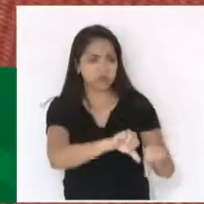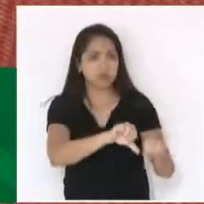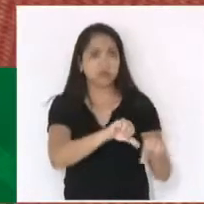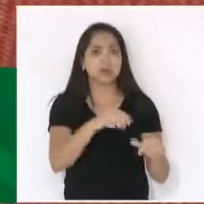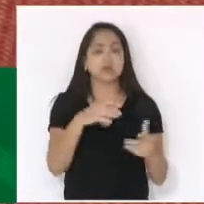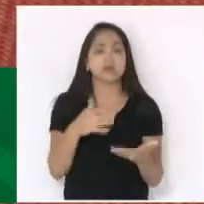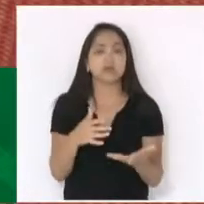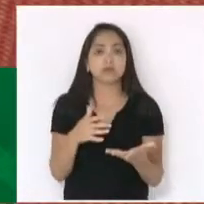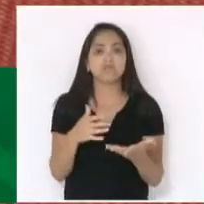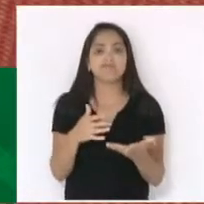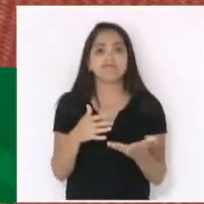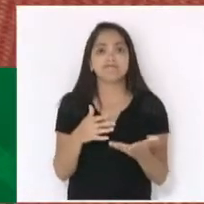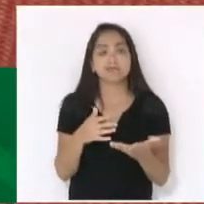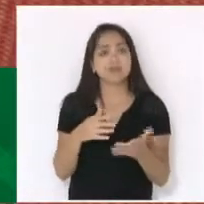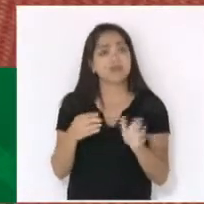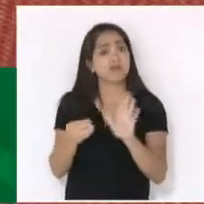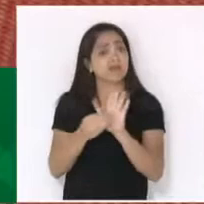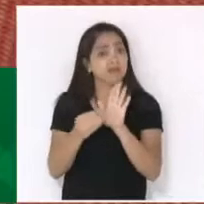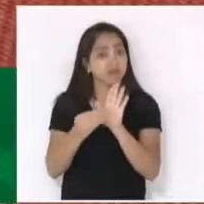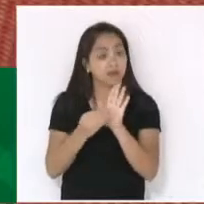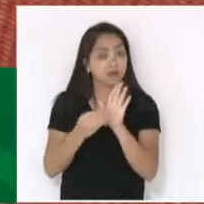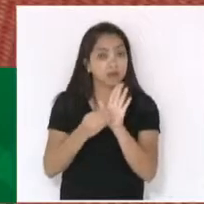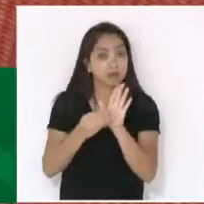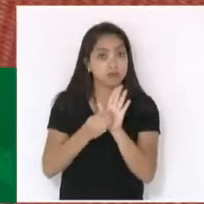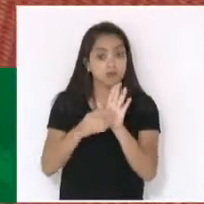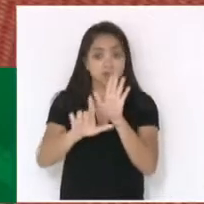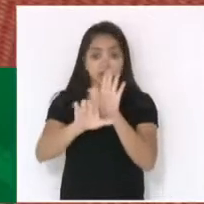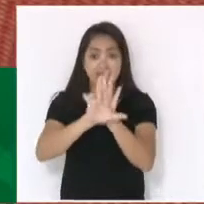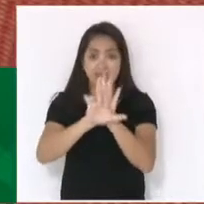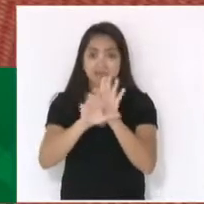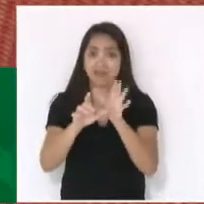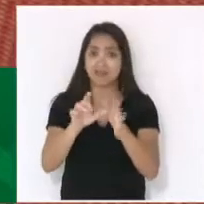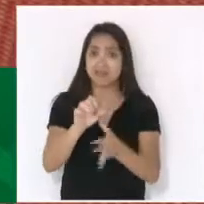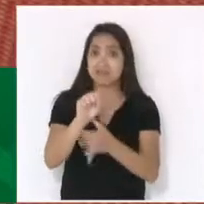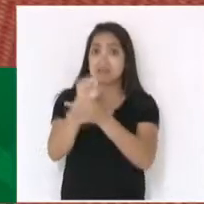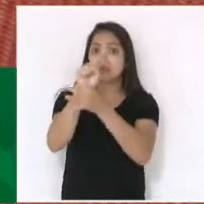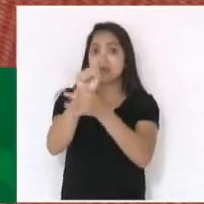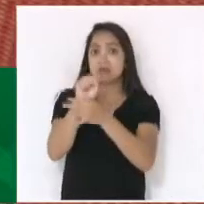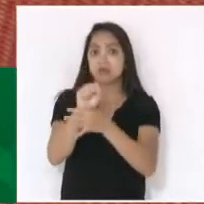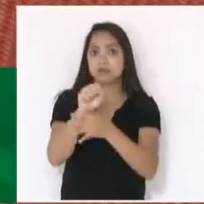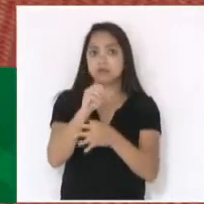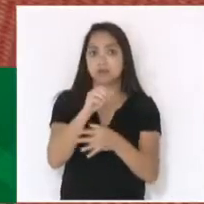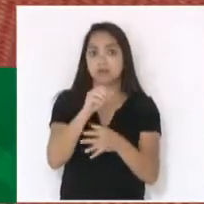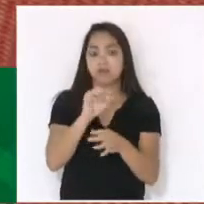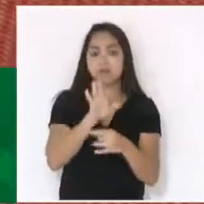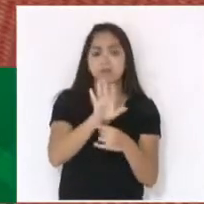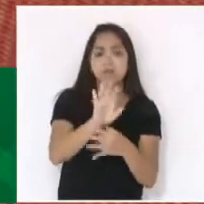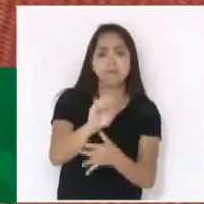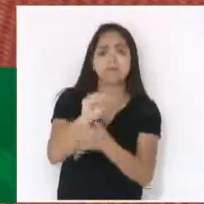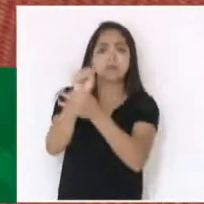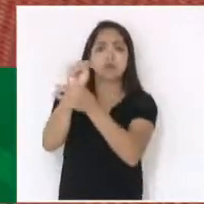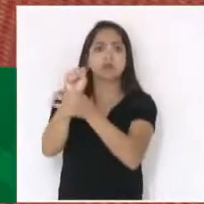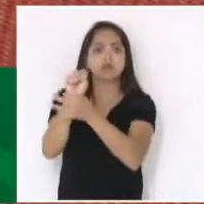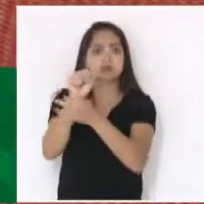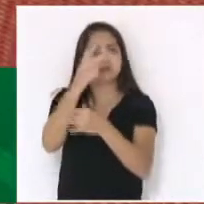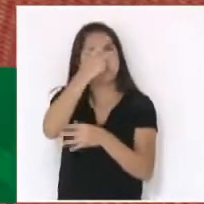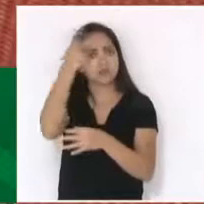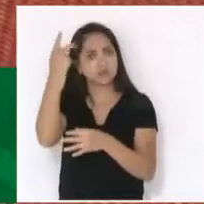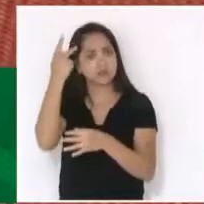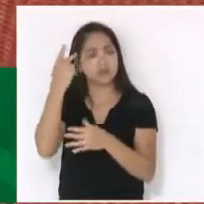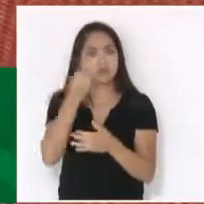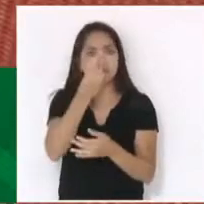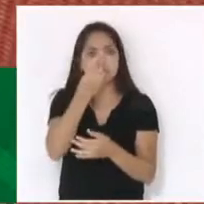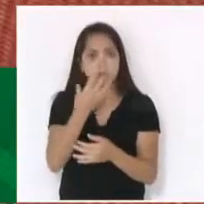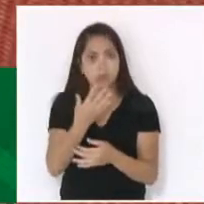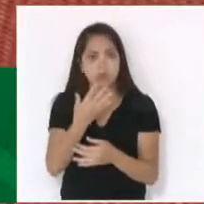devendo para esse preço e país para uma lei que Garanta as pessoas e bem poder viver mais tranquilo